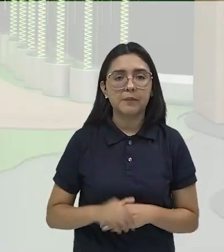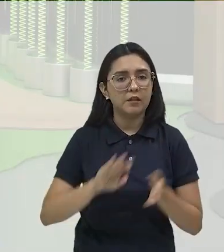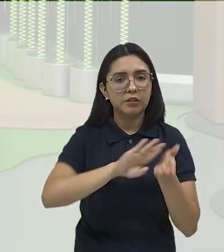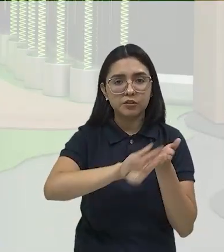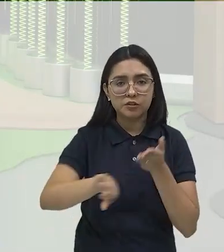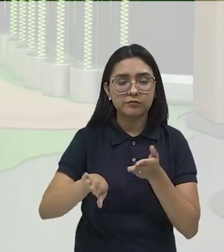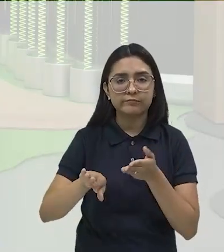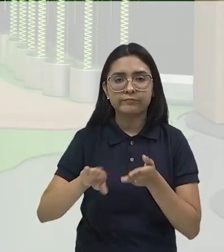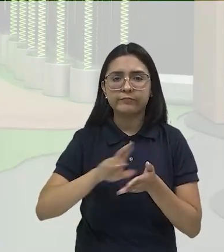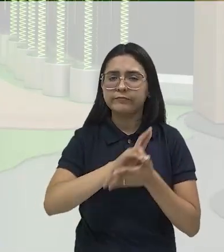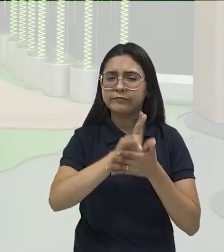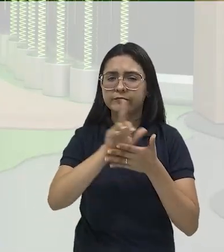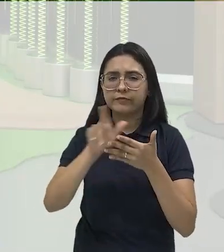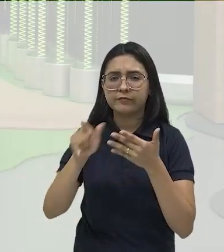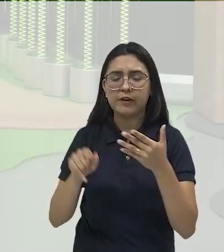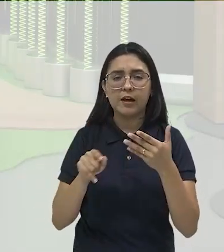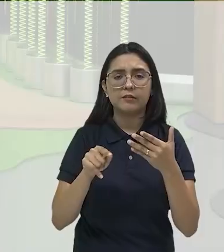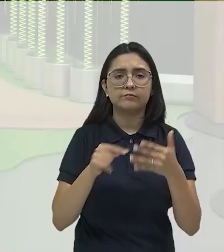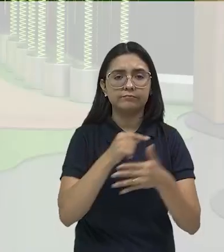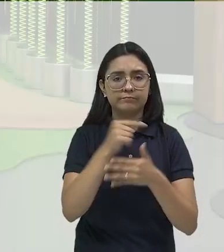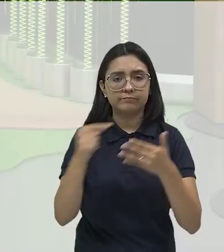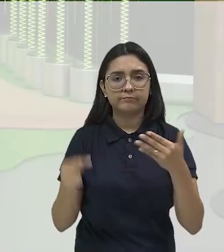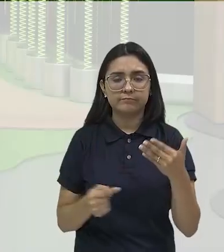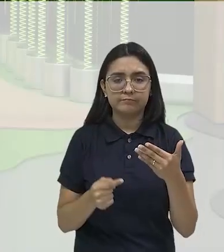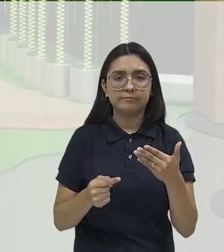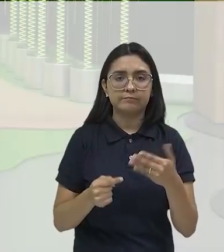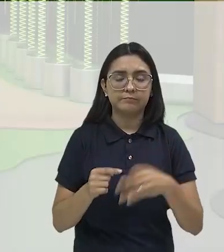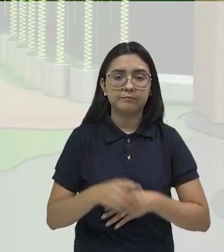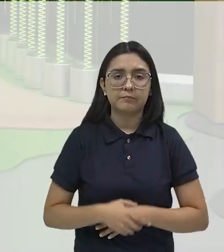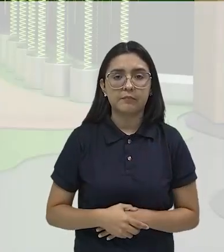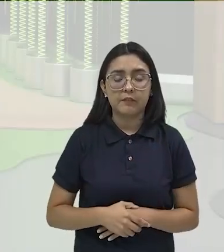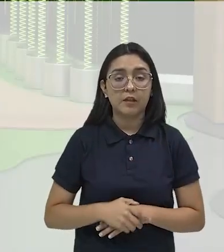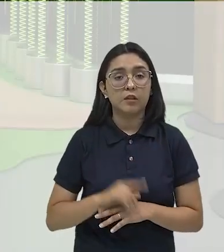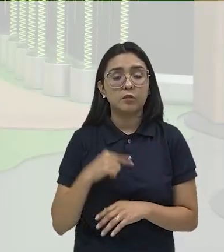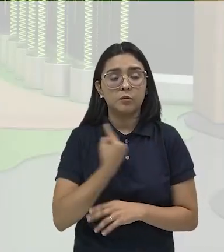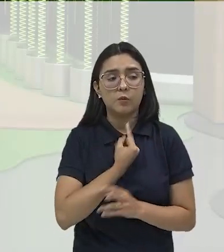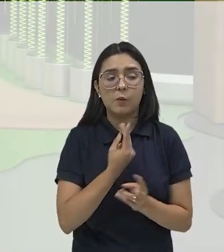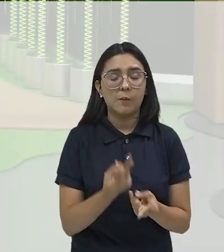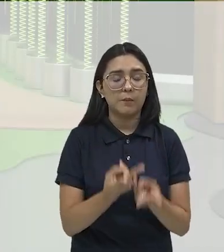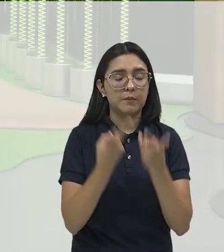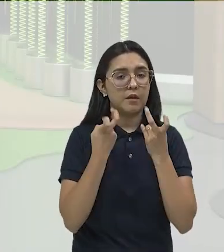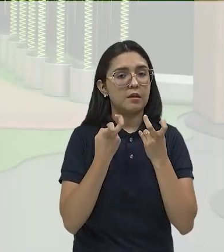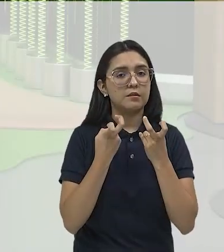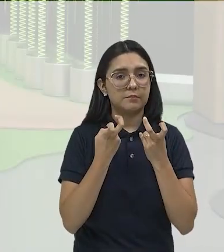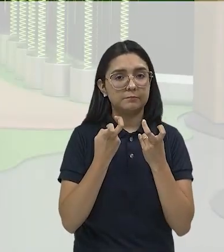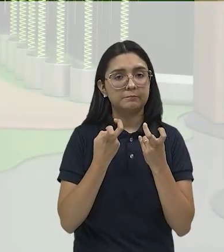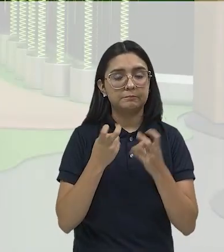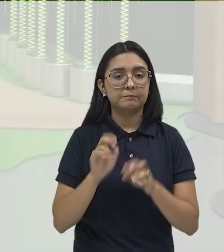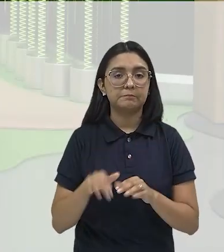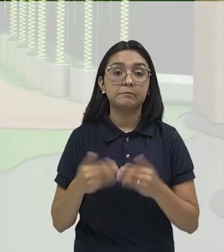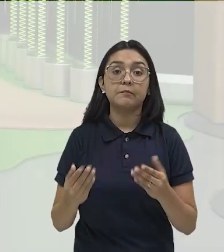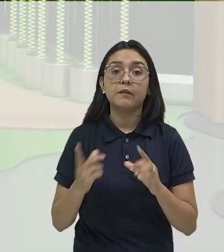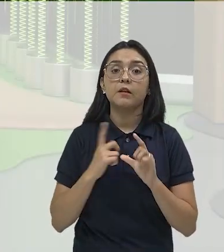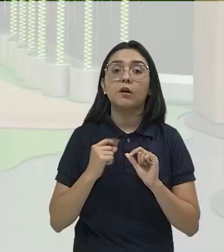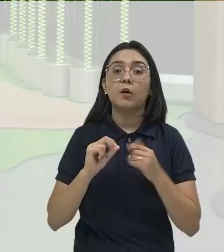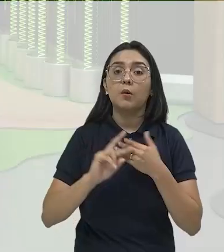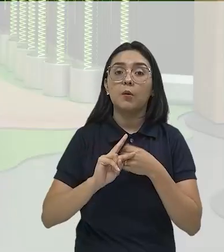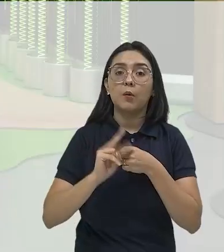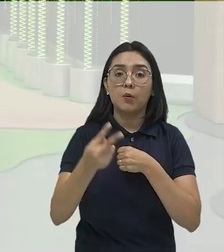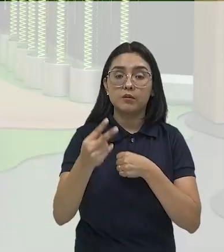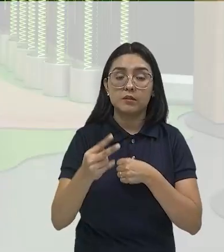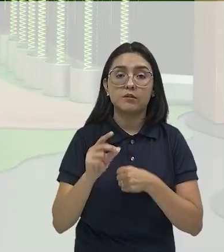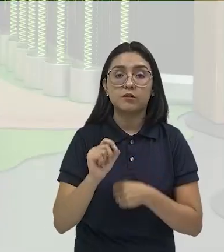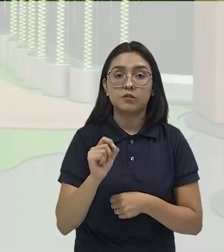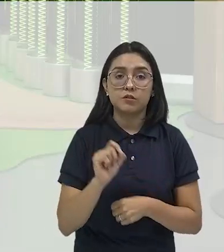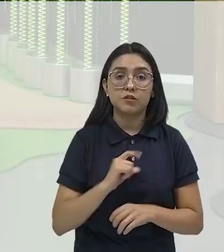com vários aspectos ali ao redor daquela árvore que a gente nem percebe. Isso é a consequência da retirada de